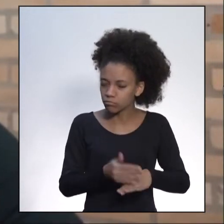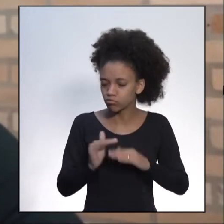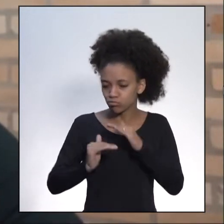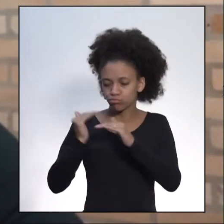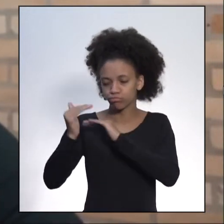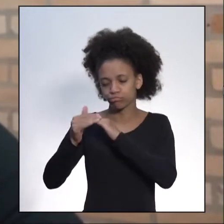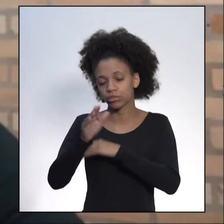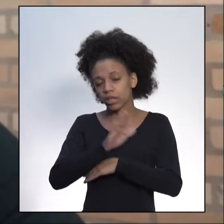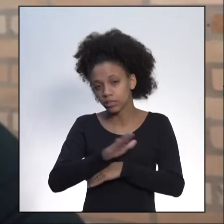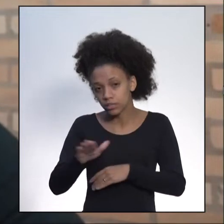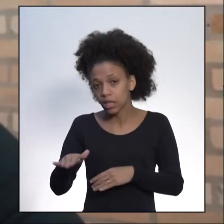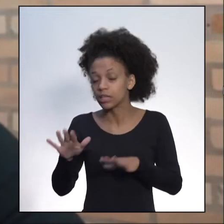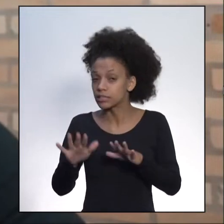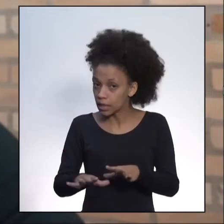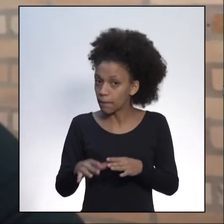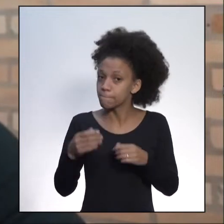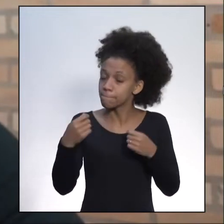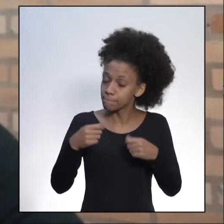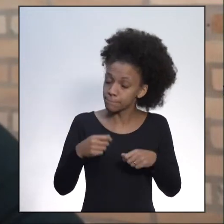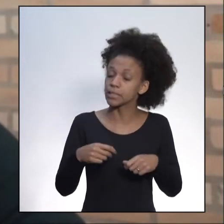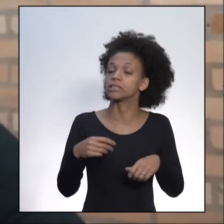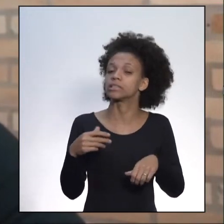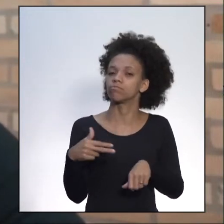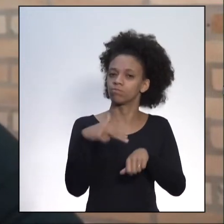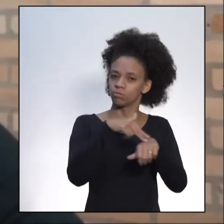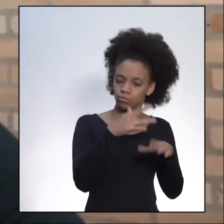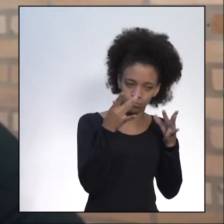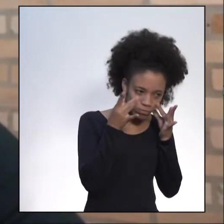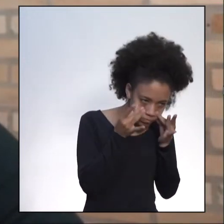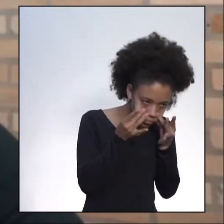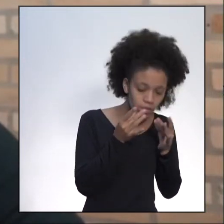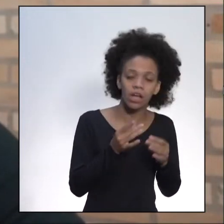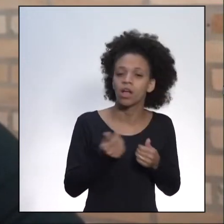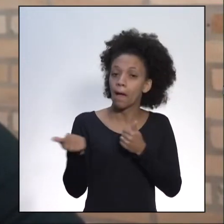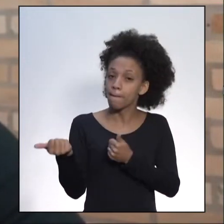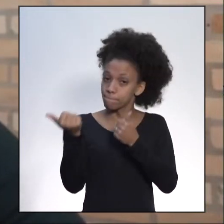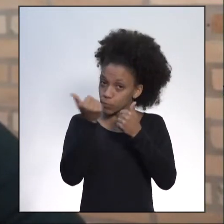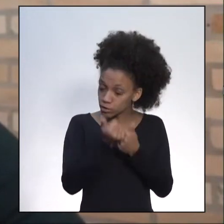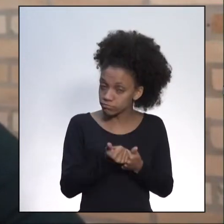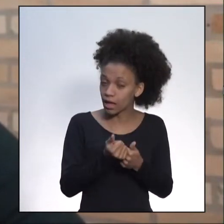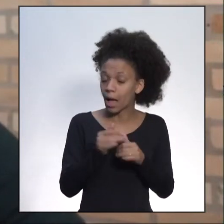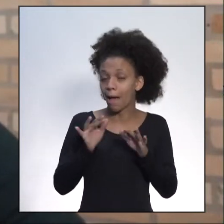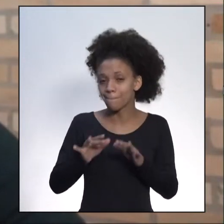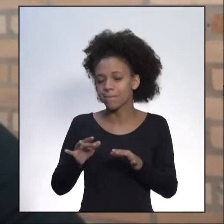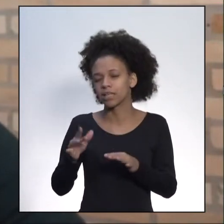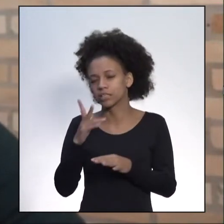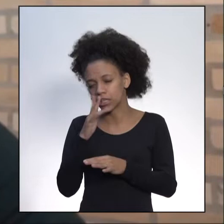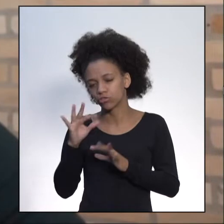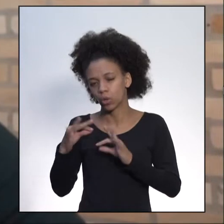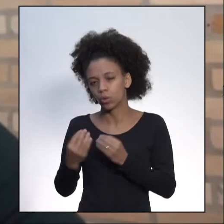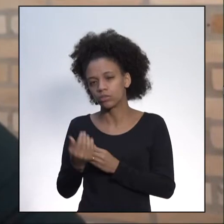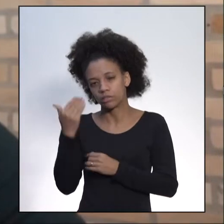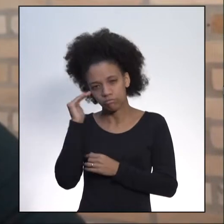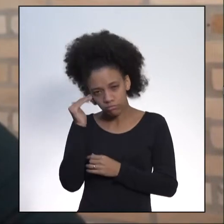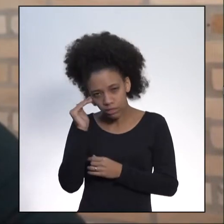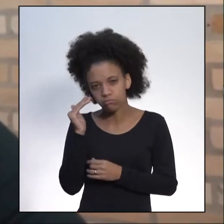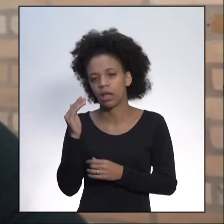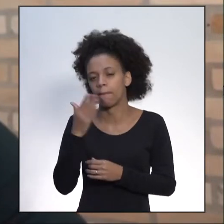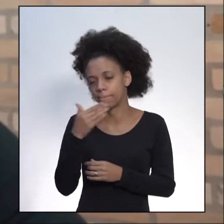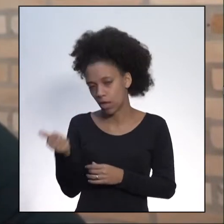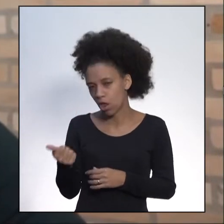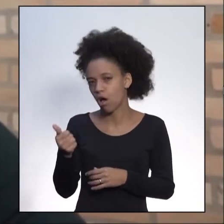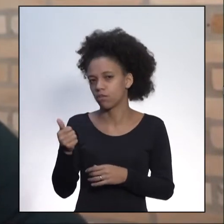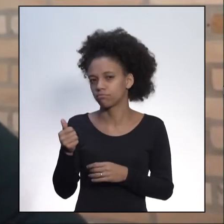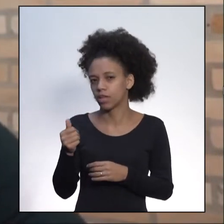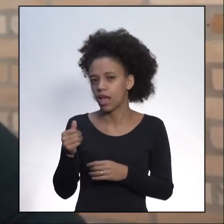educação integral, ela é presencial, e a gente tem que bater nessa tecla, e acho que hoje as famílias estão conseguindo compreender